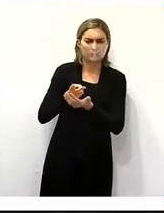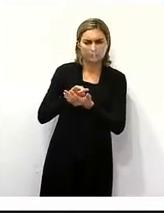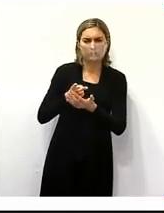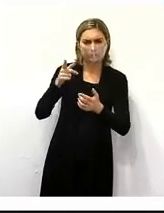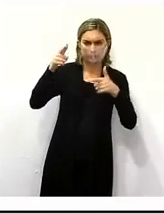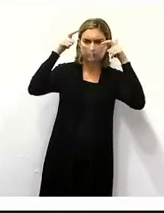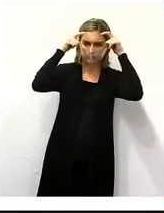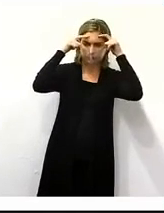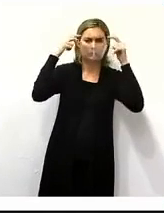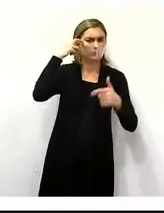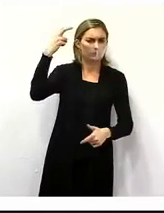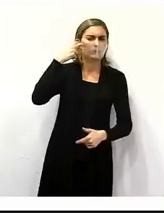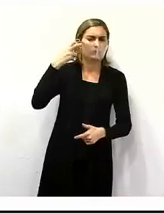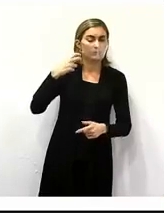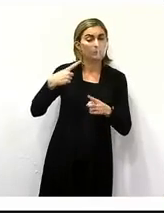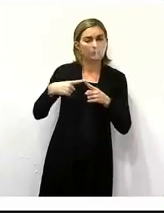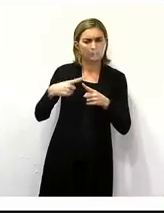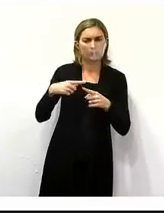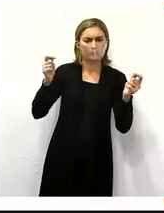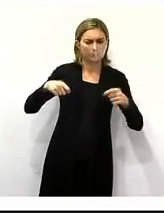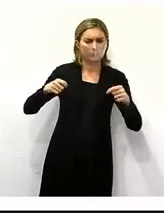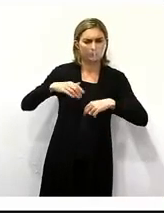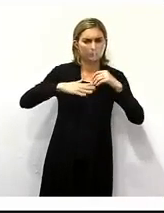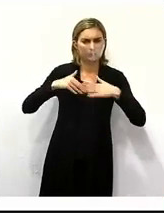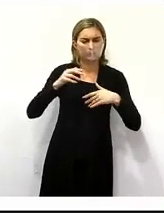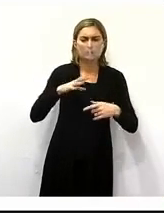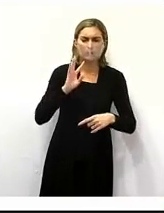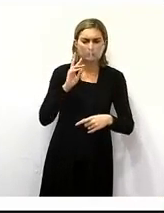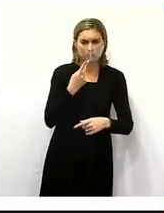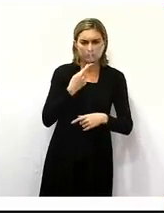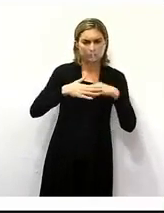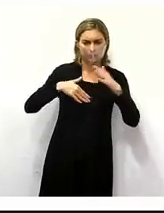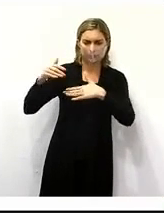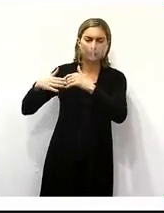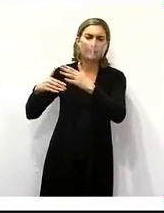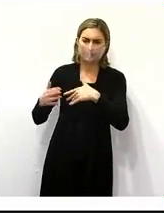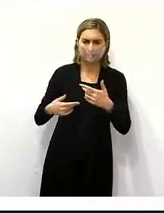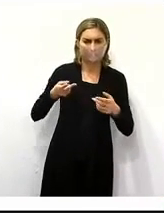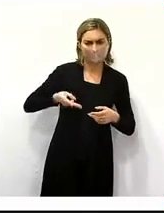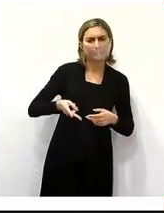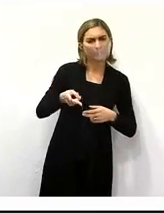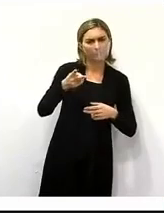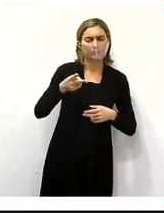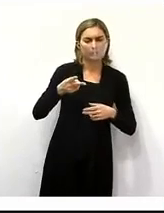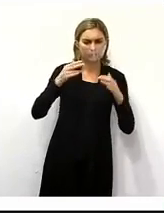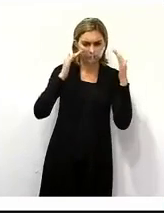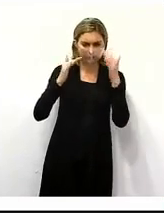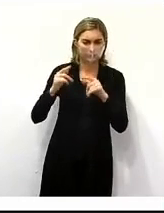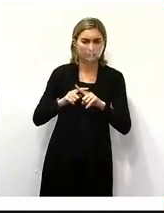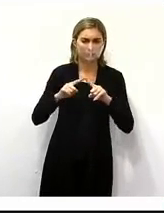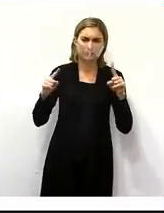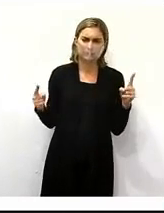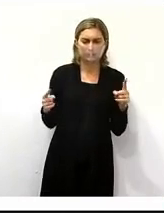o príncipe sábio, pois foi capaz de reconhecer a capacidade e manter fidelidade.